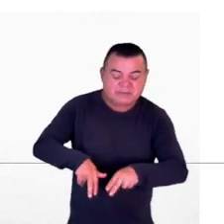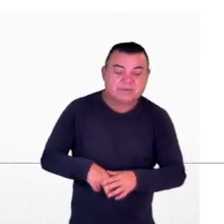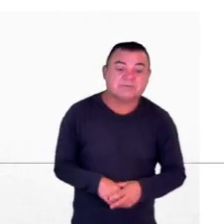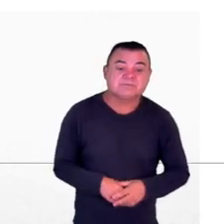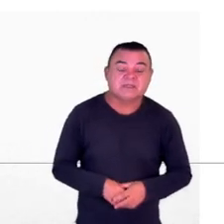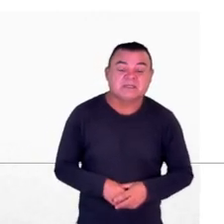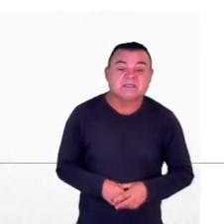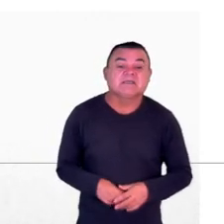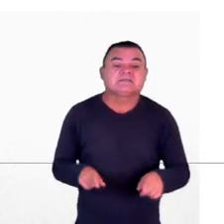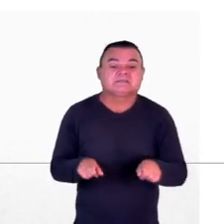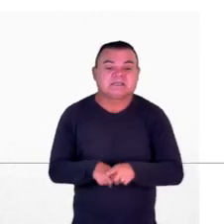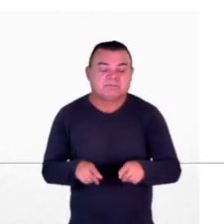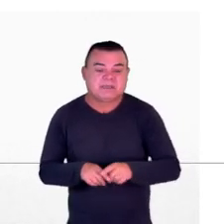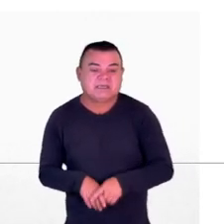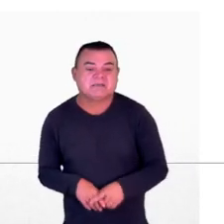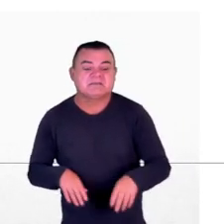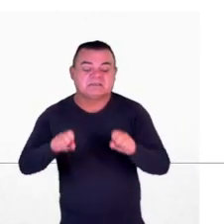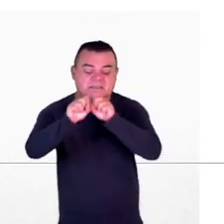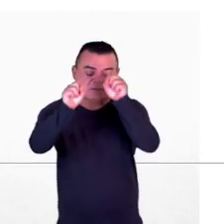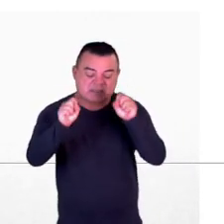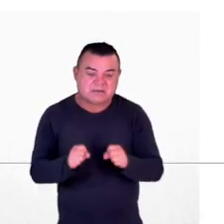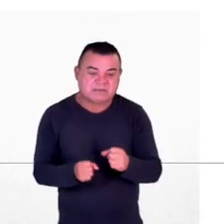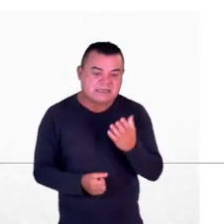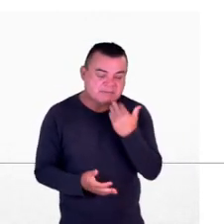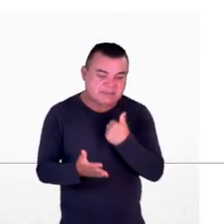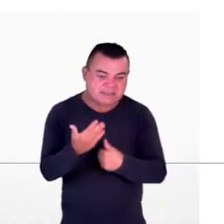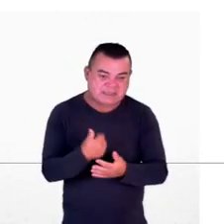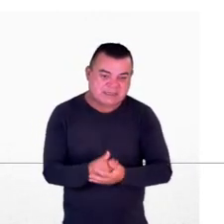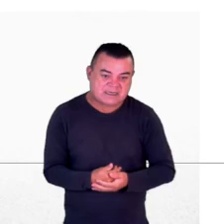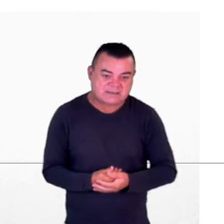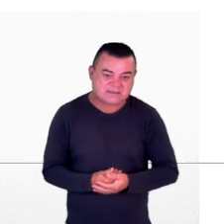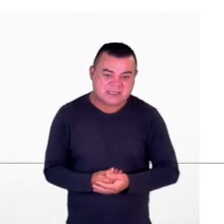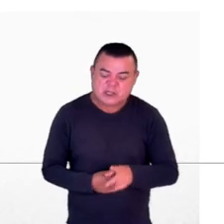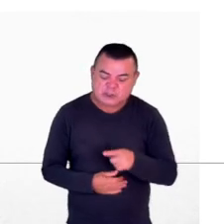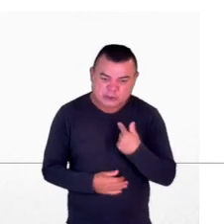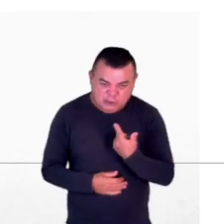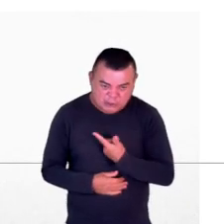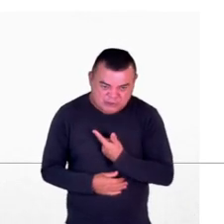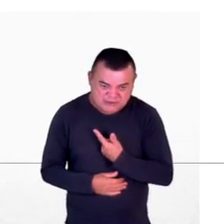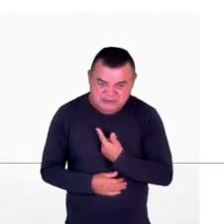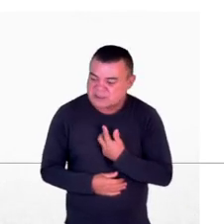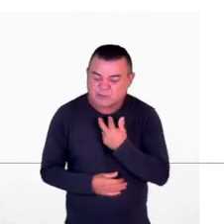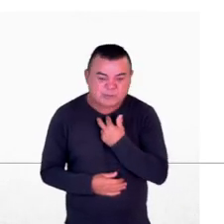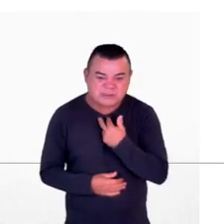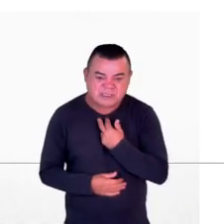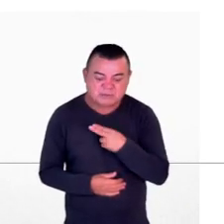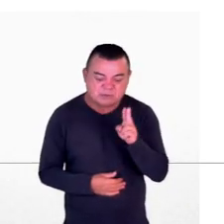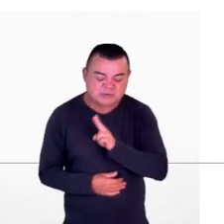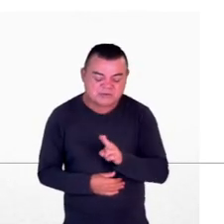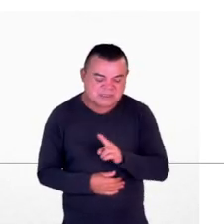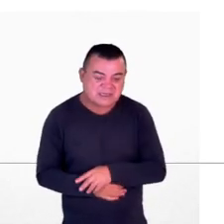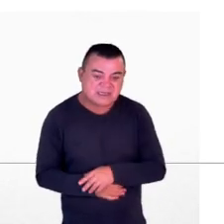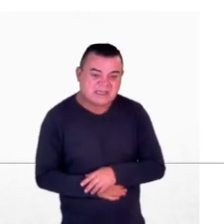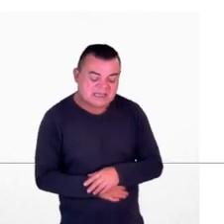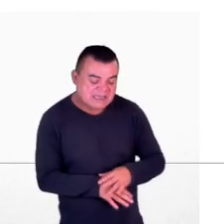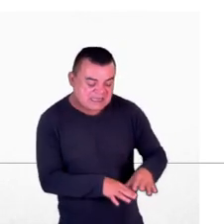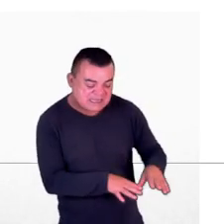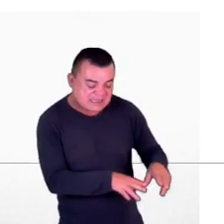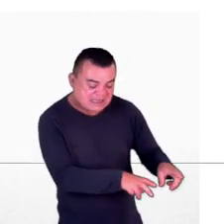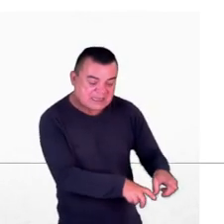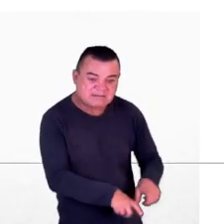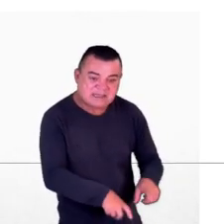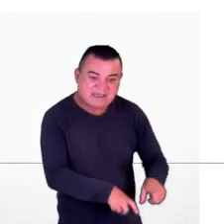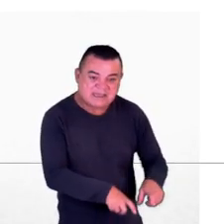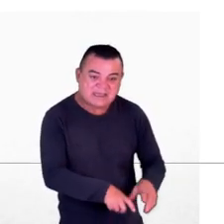questão dos sistemas alimentares que nós inauguramos ali nós não podemos utilizar a terra de modo a inviabilizar a vida das futuras